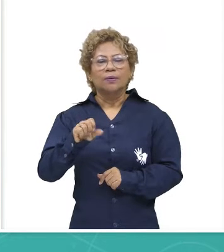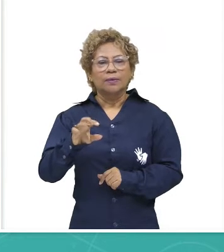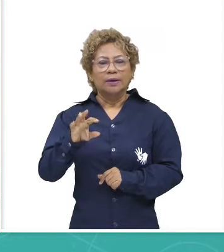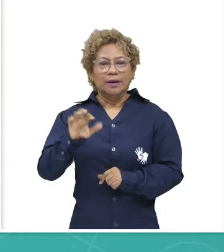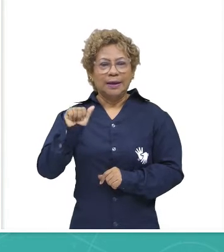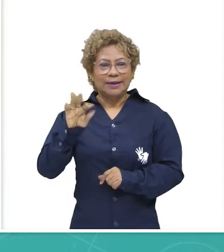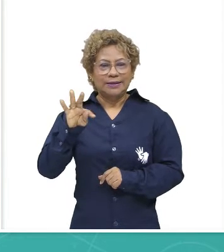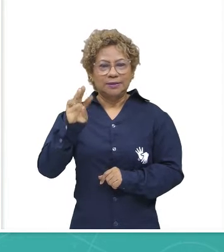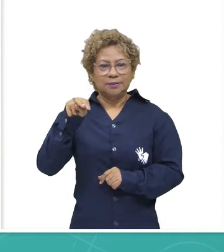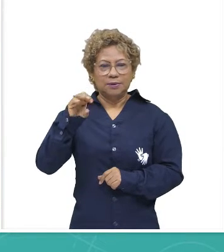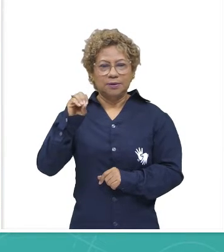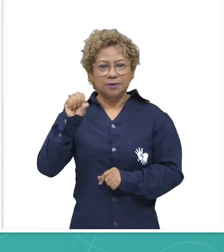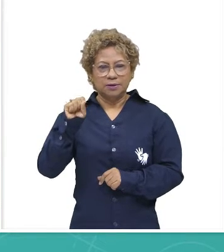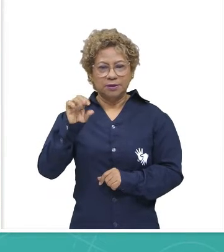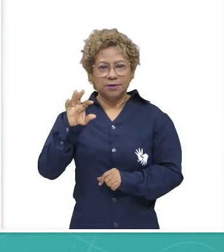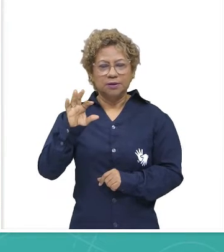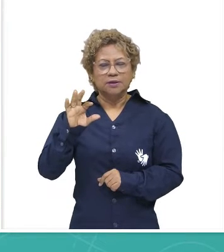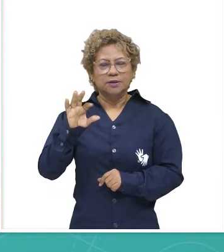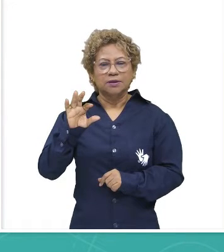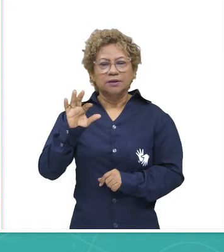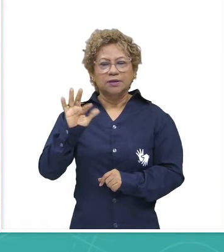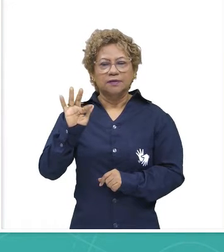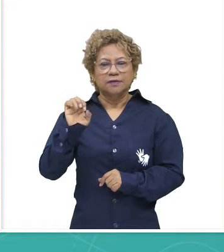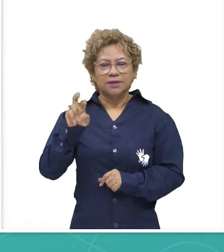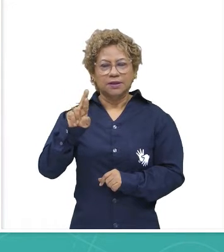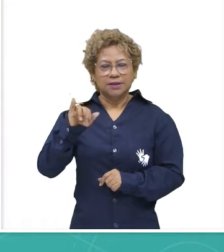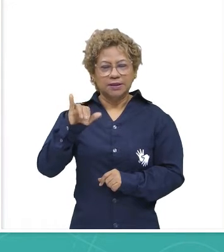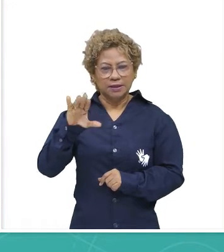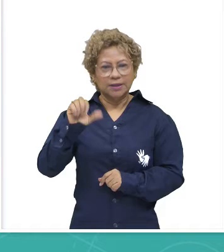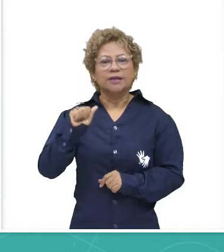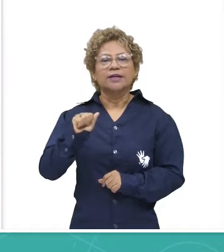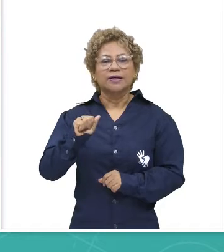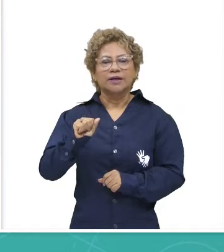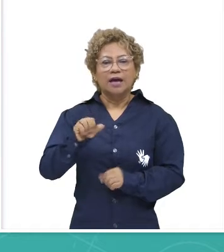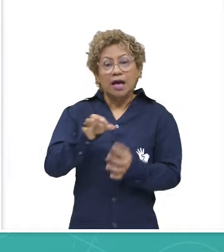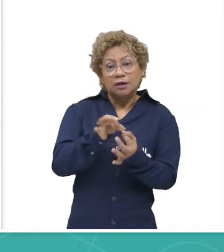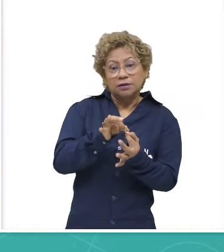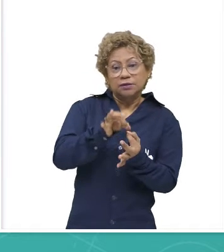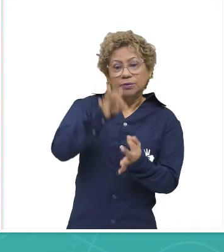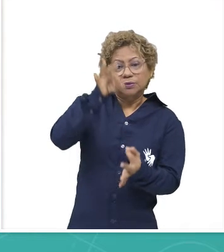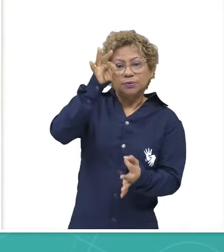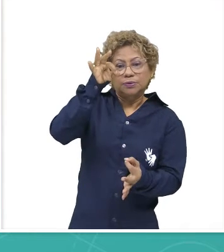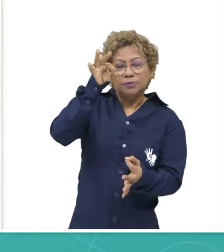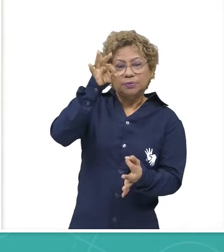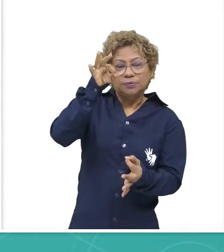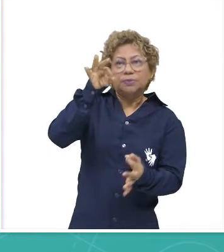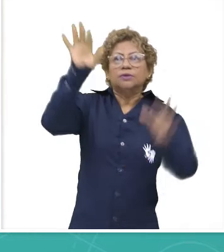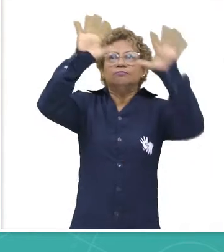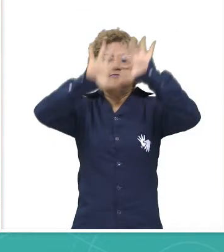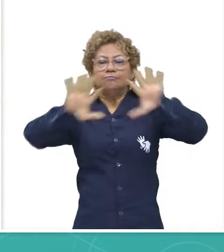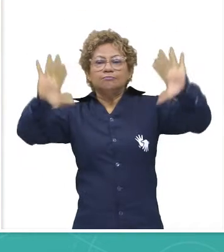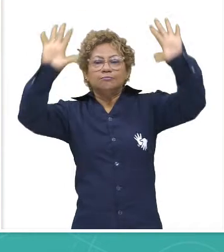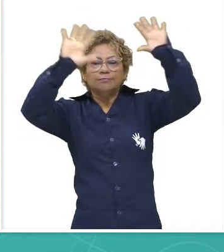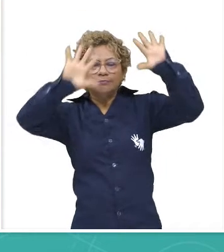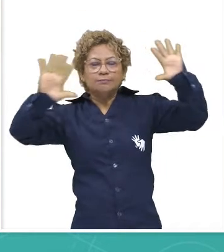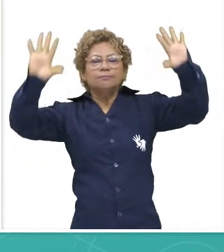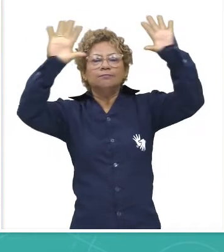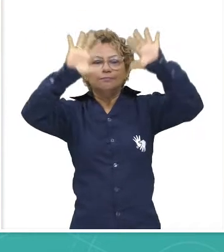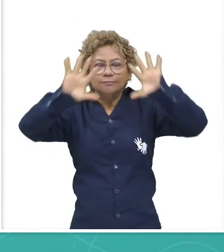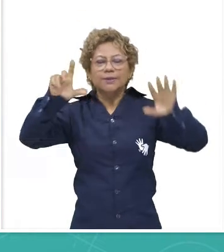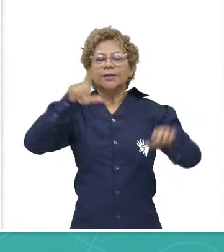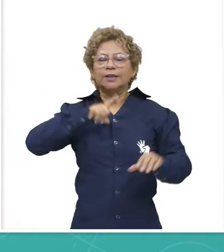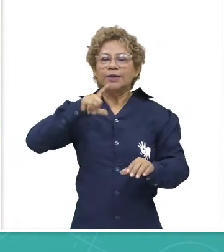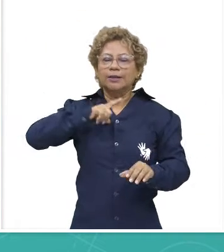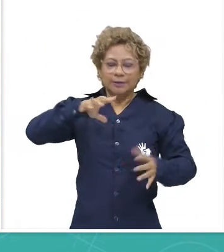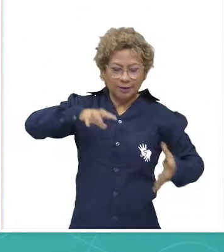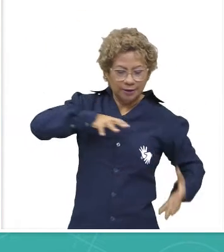Observem, pressão atmosférica. Pressão que o ar da atmosfera exerce sobre a superfície